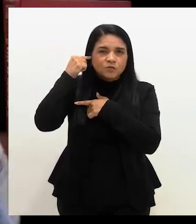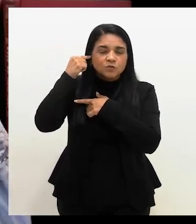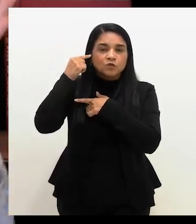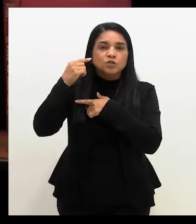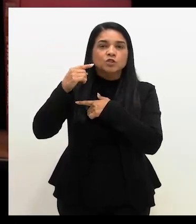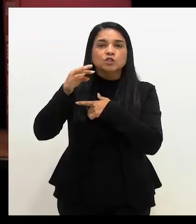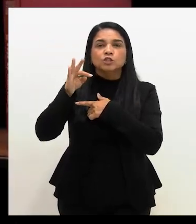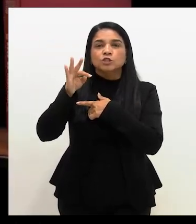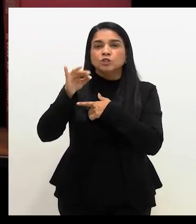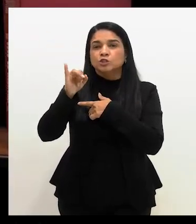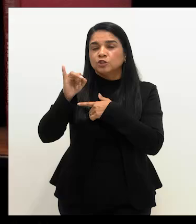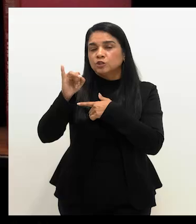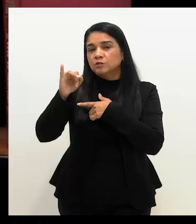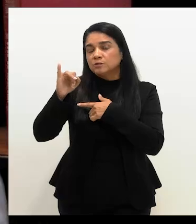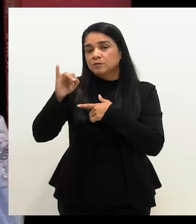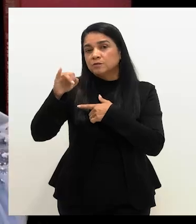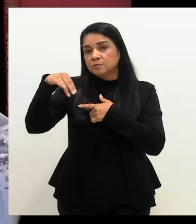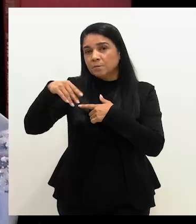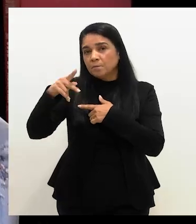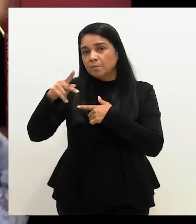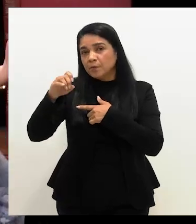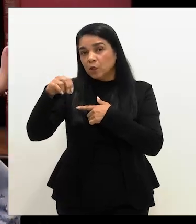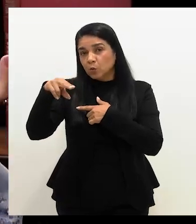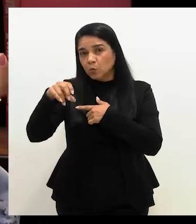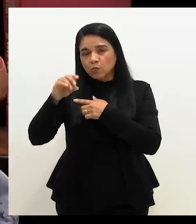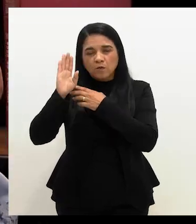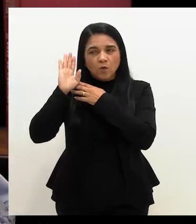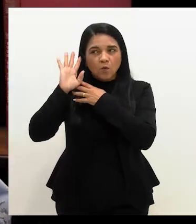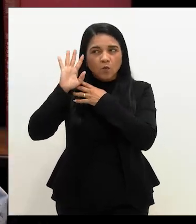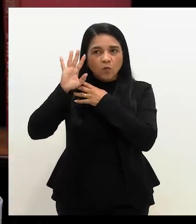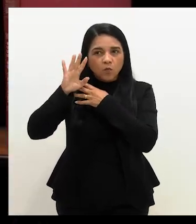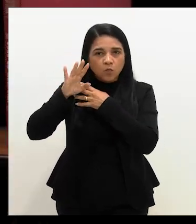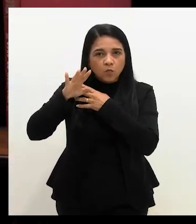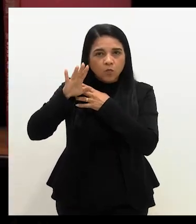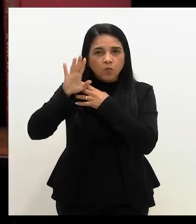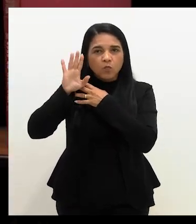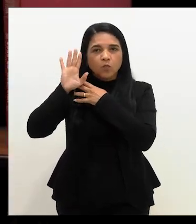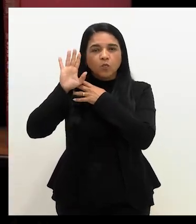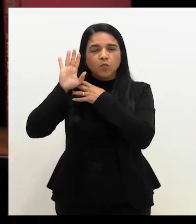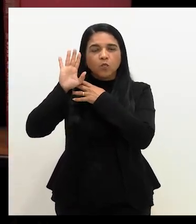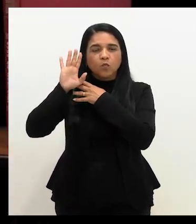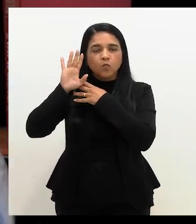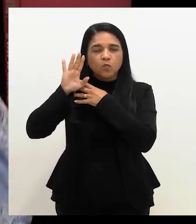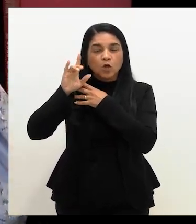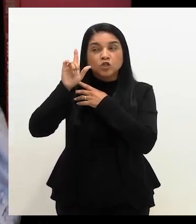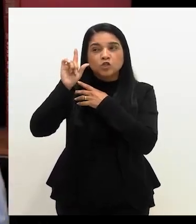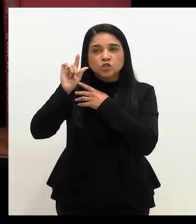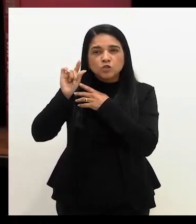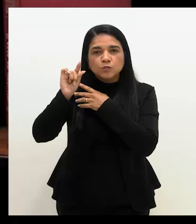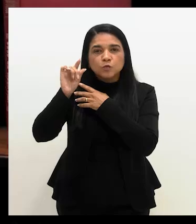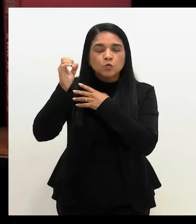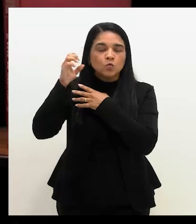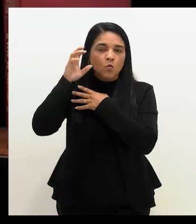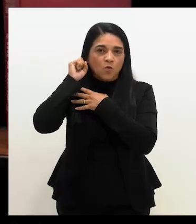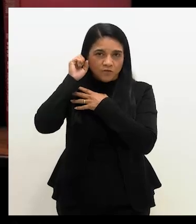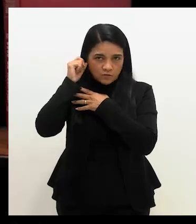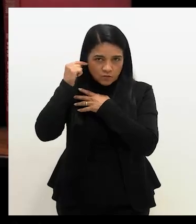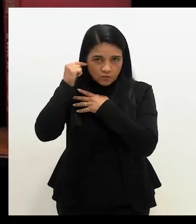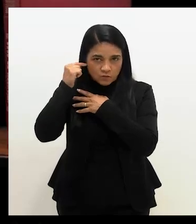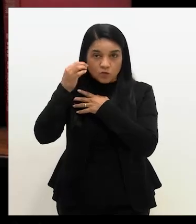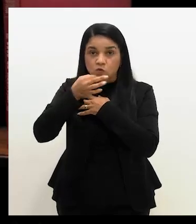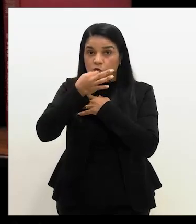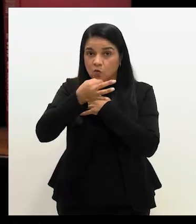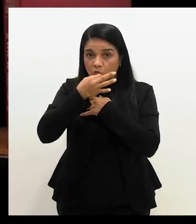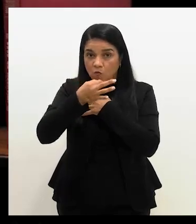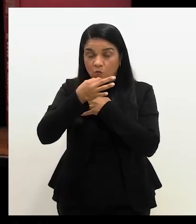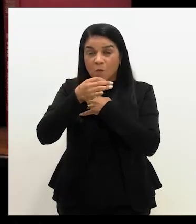não vibre com tanta grandeza e a cadeia ossicular também não. Então, ele tenta frear um pouquinho o som. Só